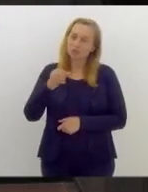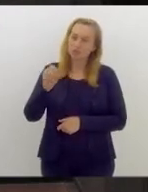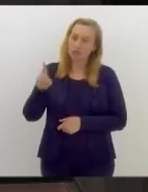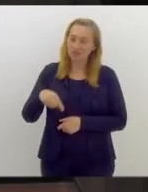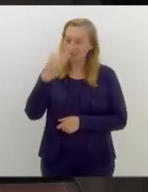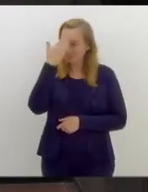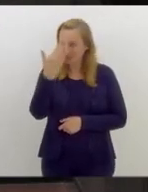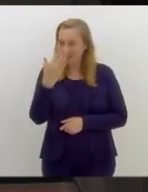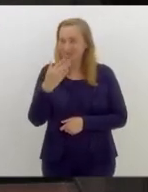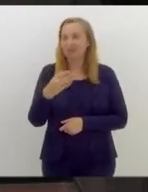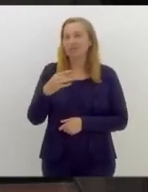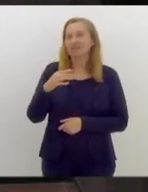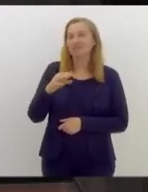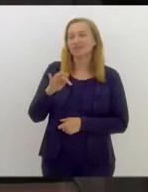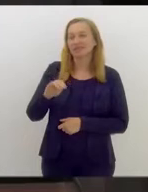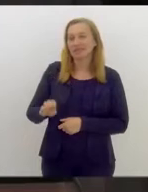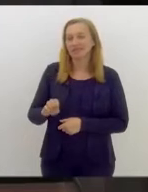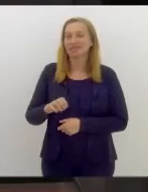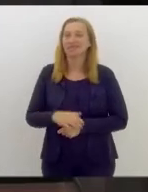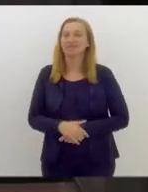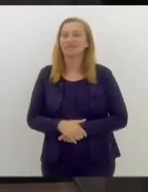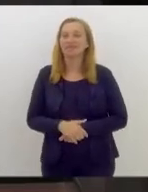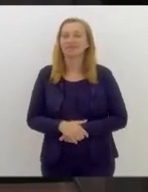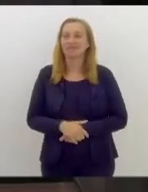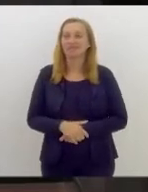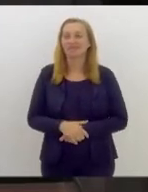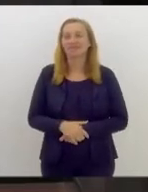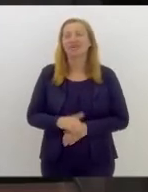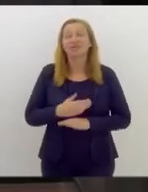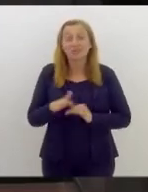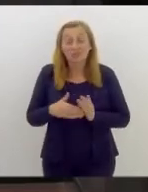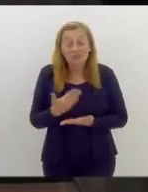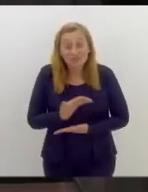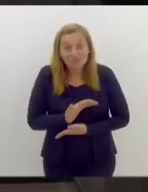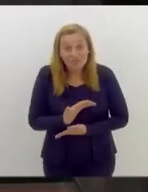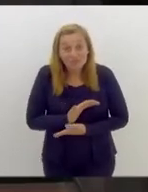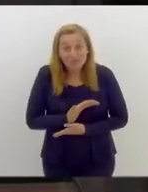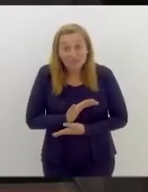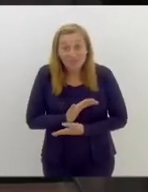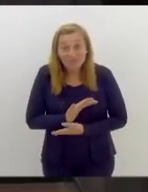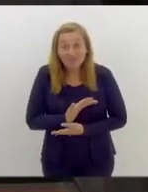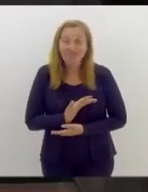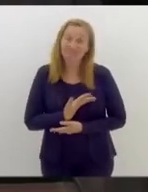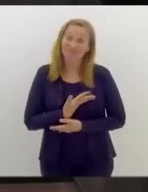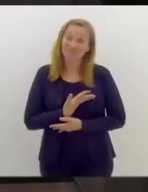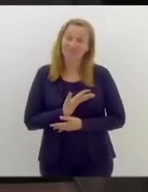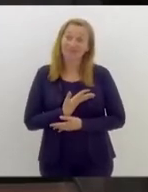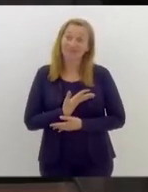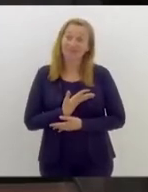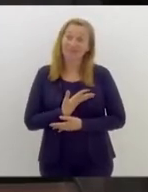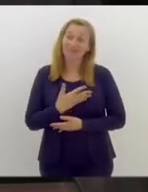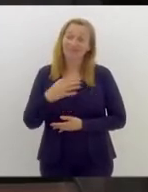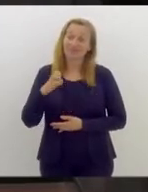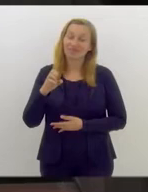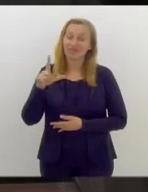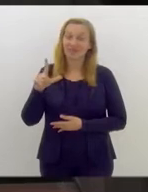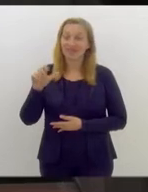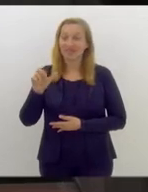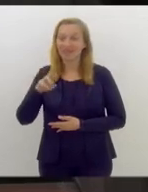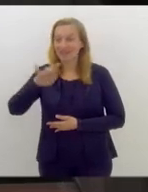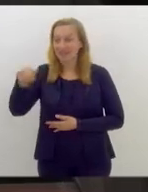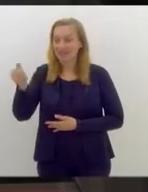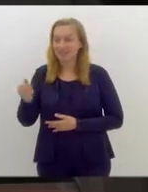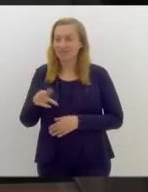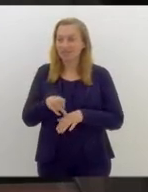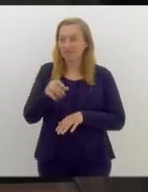obrigado, e Tércio Souza Barradas. E todos os amigos da ELERJ, que a gente faz pós-junto,